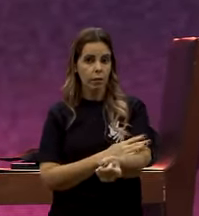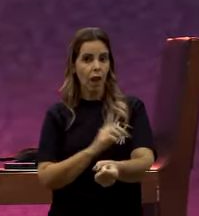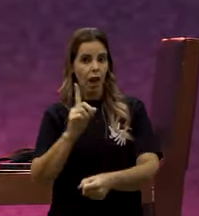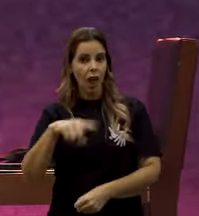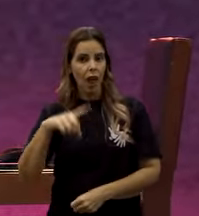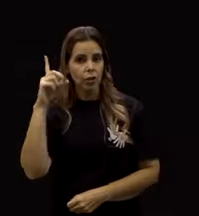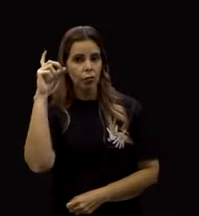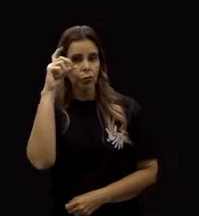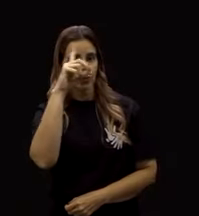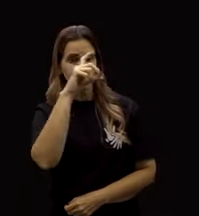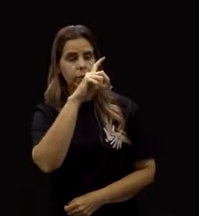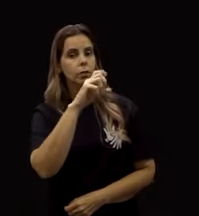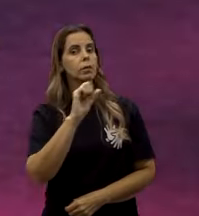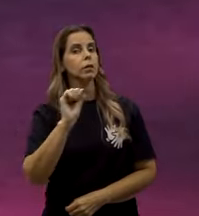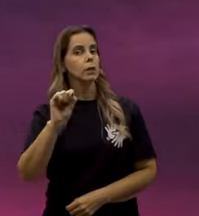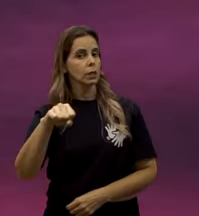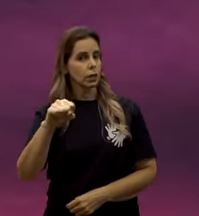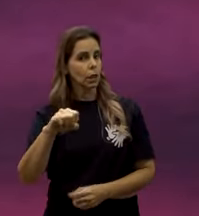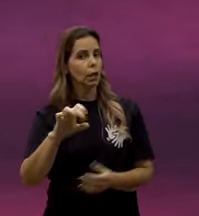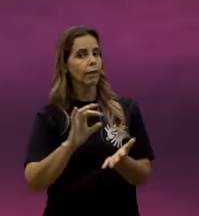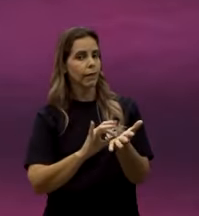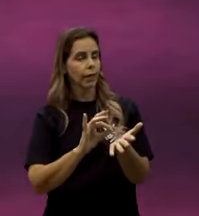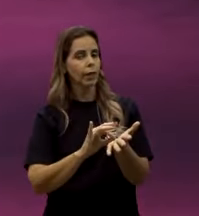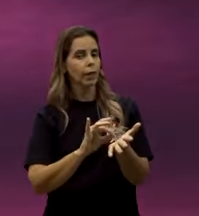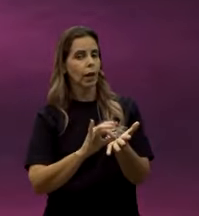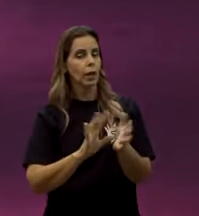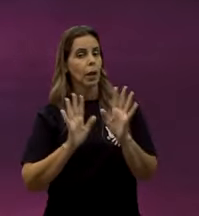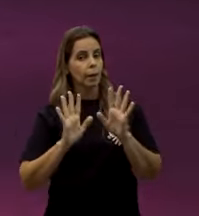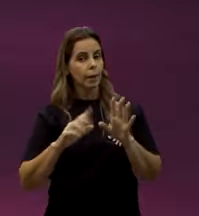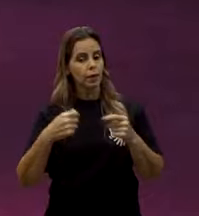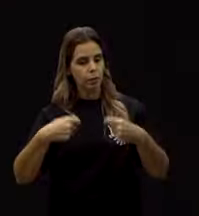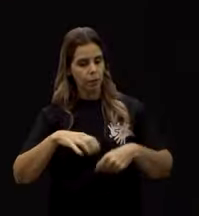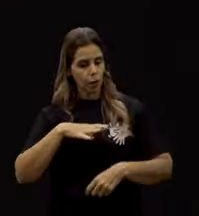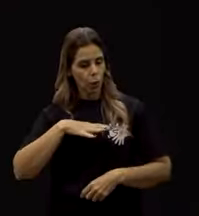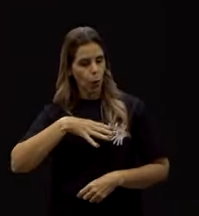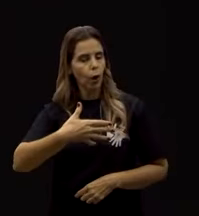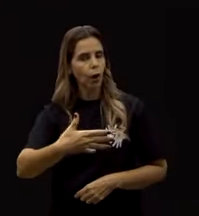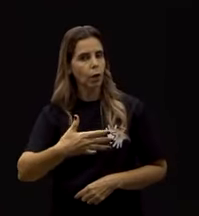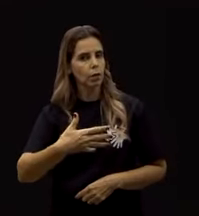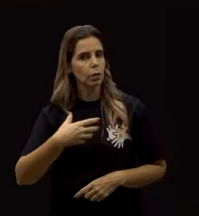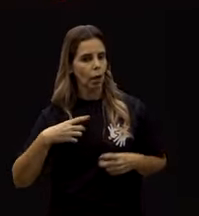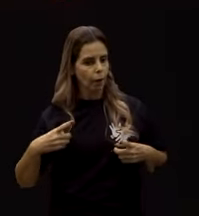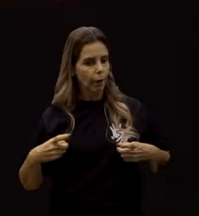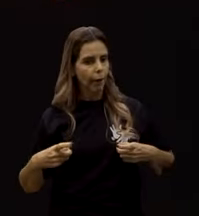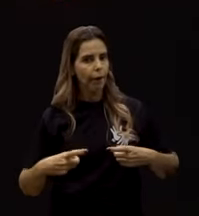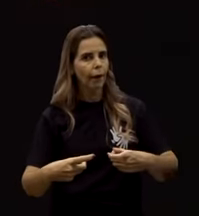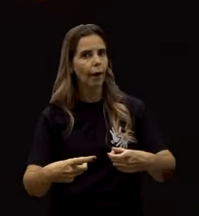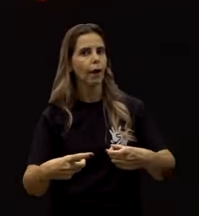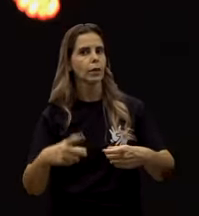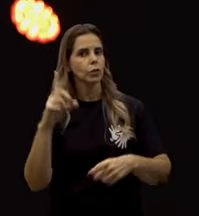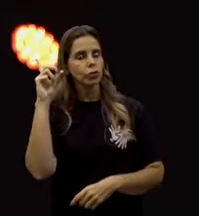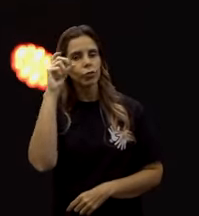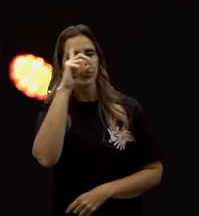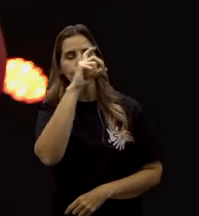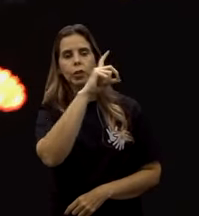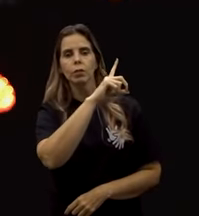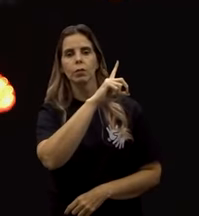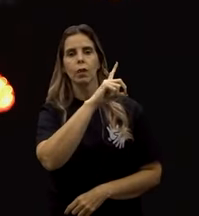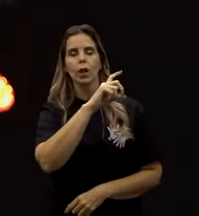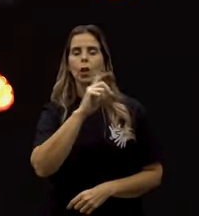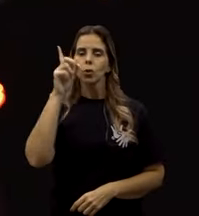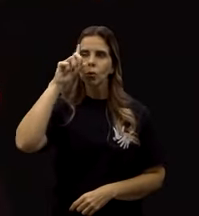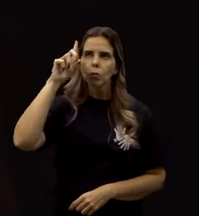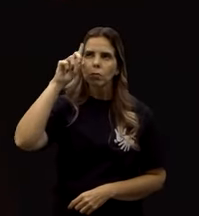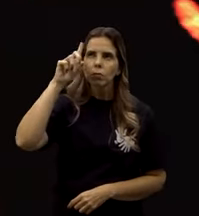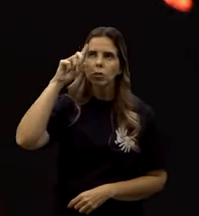aí Tem mais alguém que tem tem tem coragem de dizer assim pastor só eu sei a guerra que eu enfrento Eu sei eu sei acordar todo